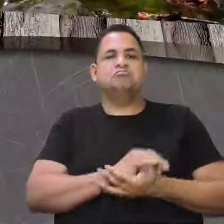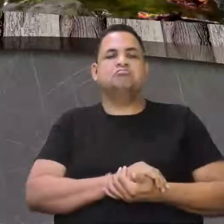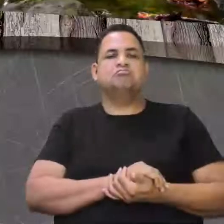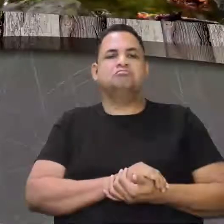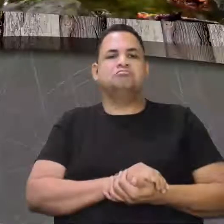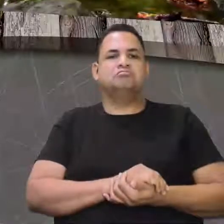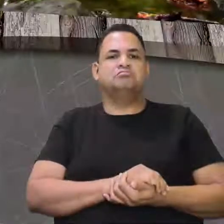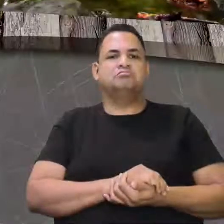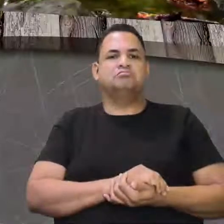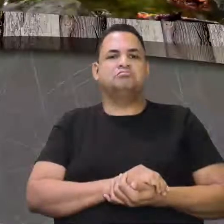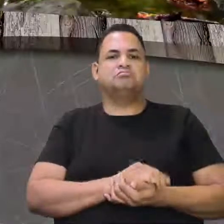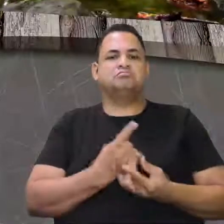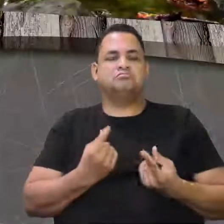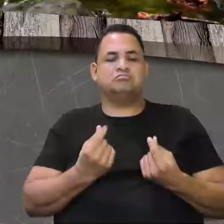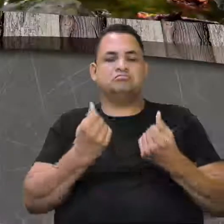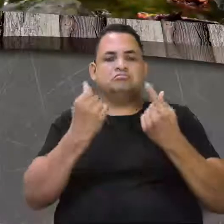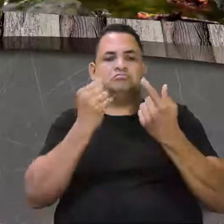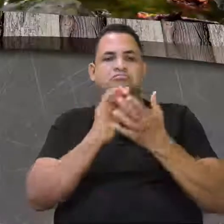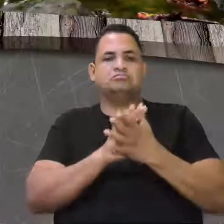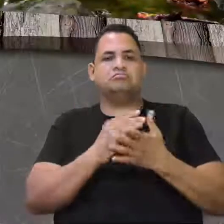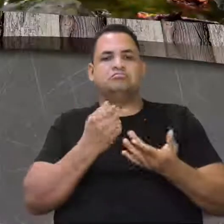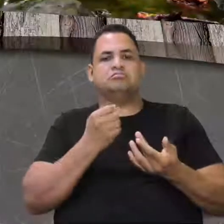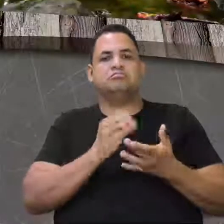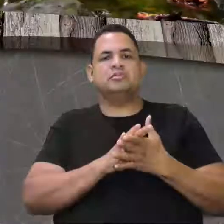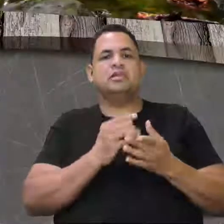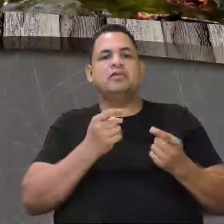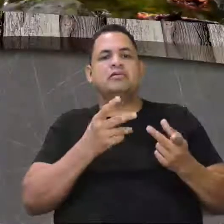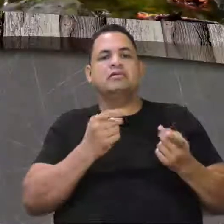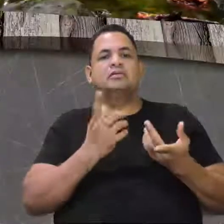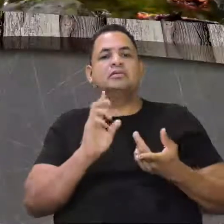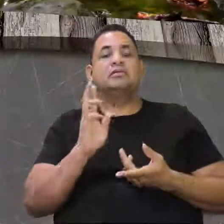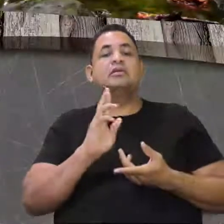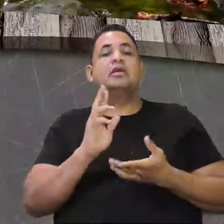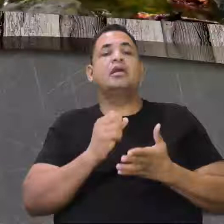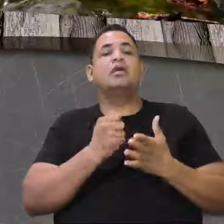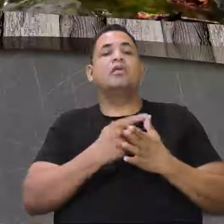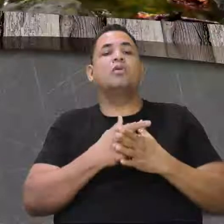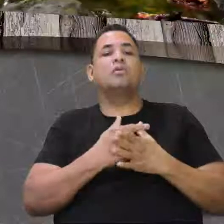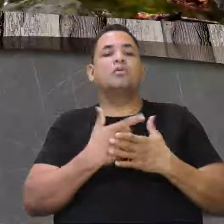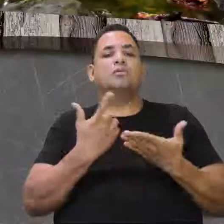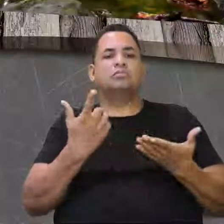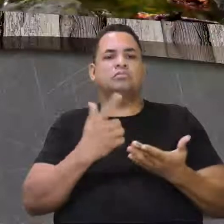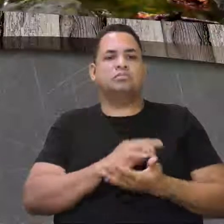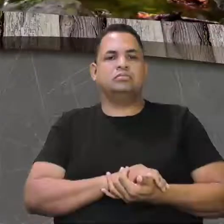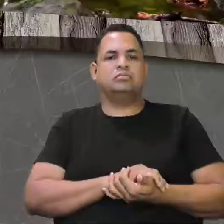pra gente. É porque eles querem revender. Aí quem compra?